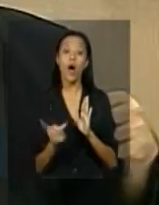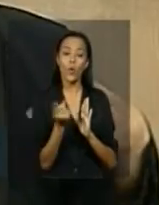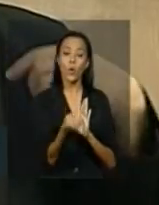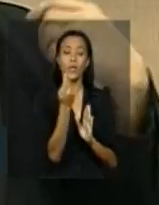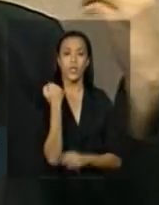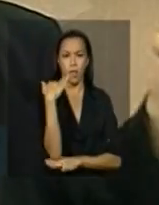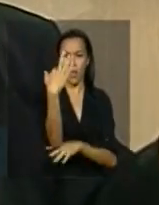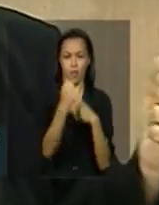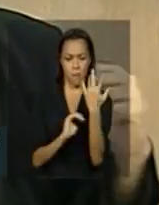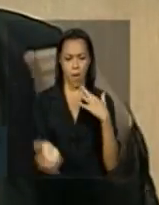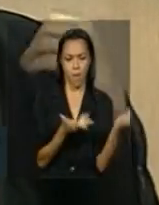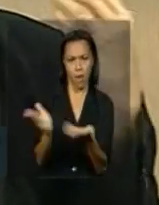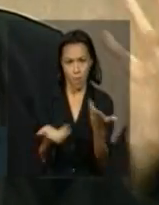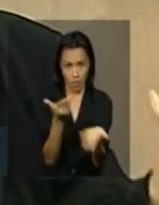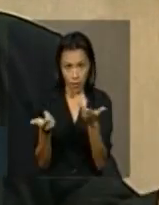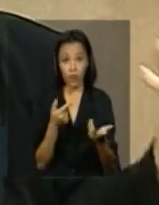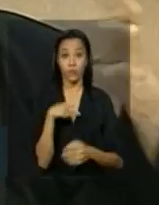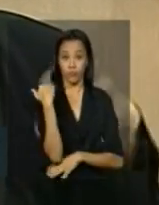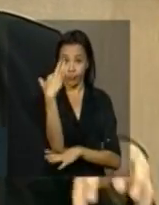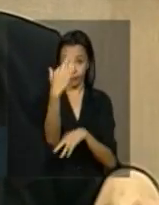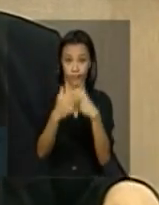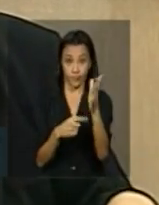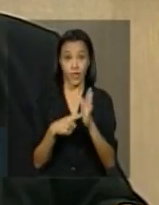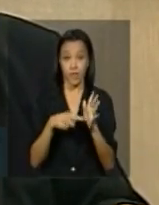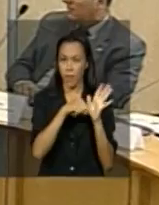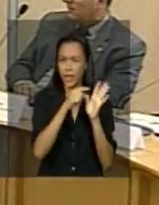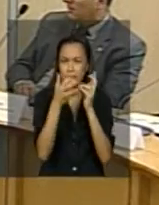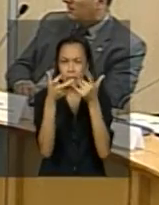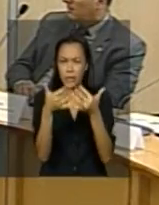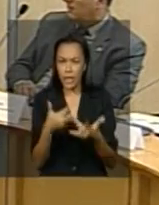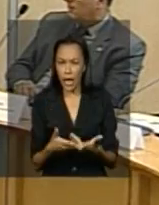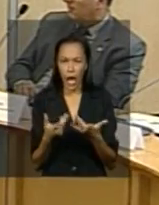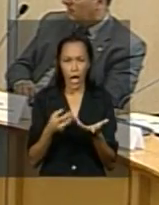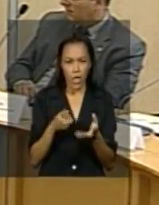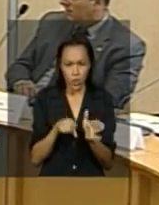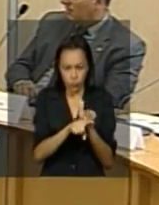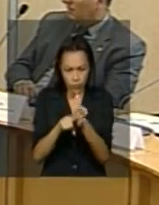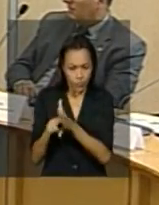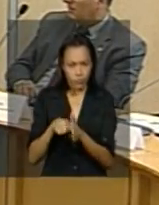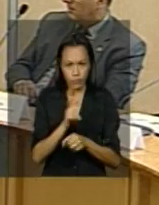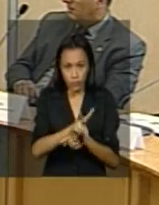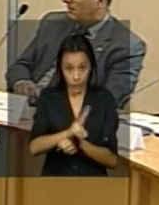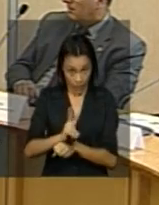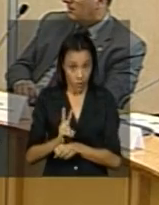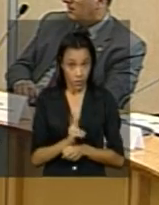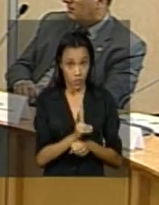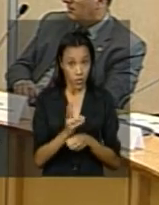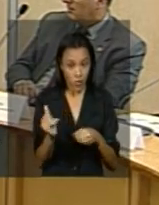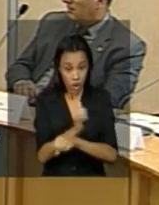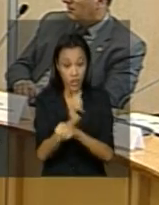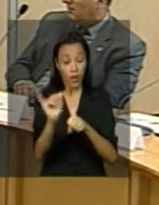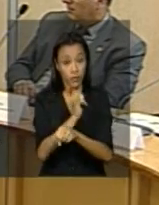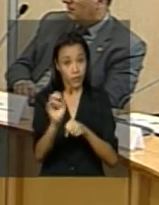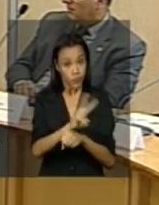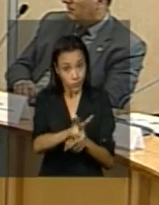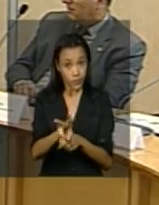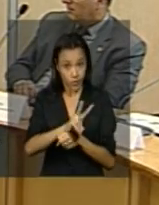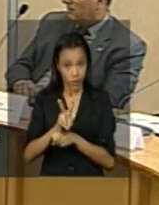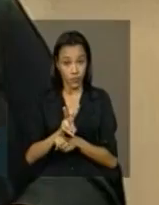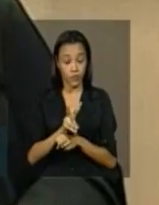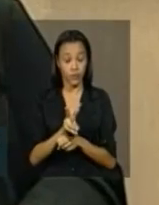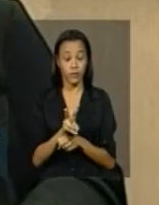entram com o foco mais detalhado em relação à inteligência ambiental em relação às estruturas estratégias de monitoramento